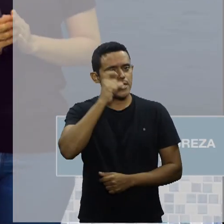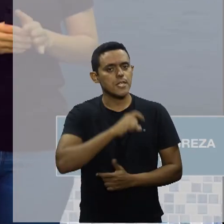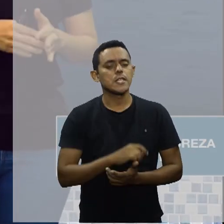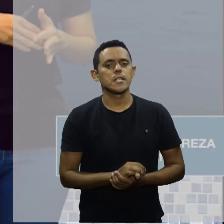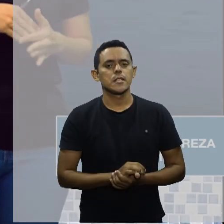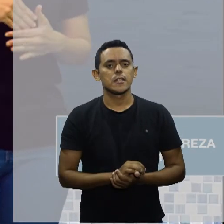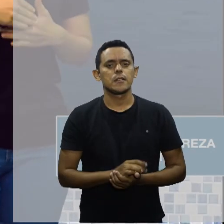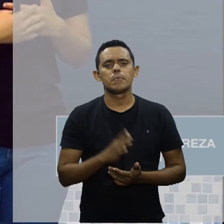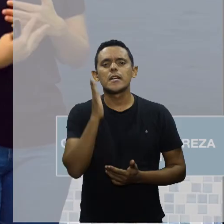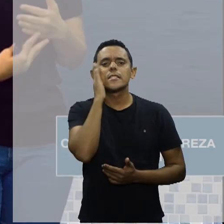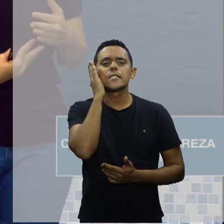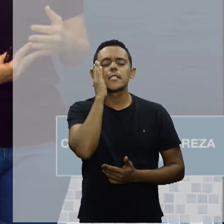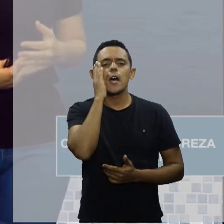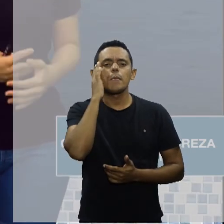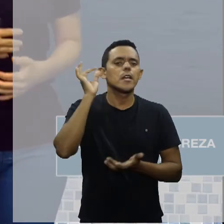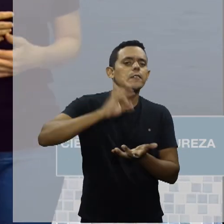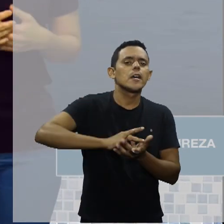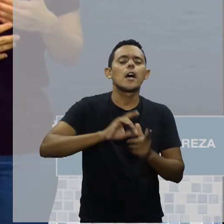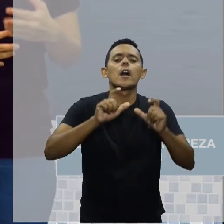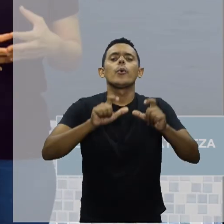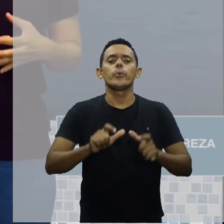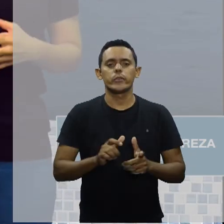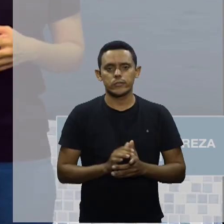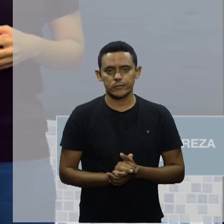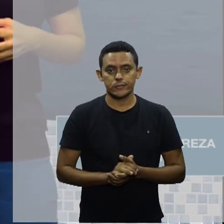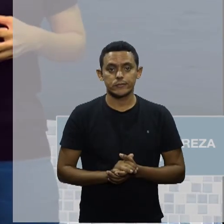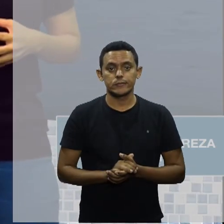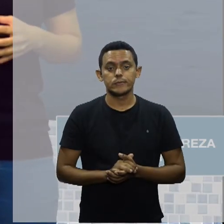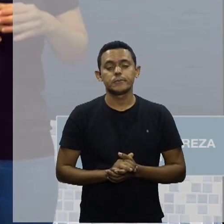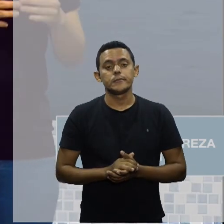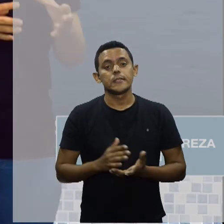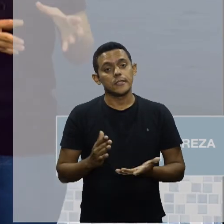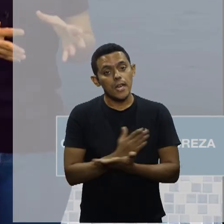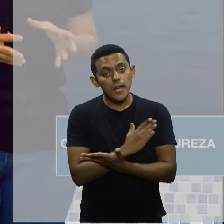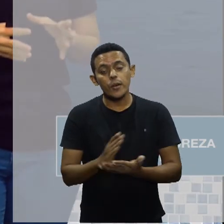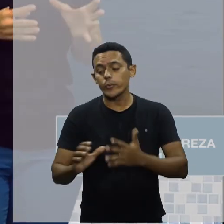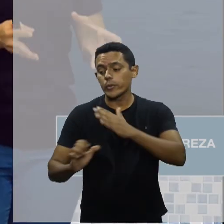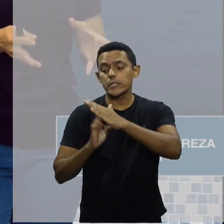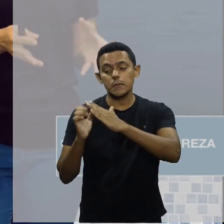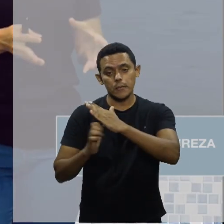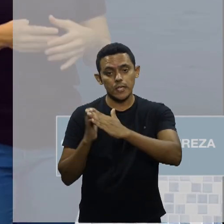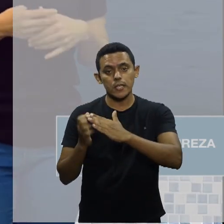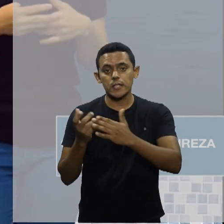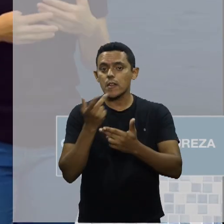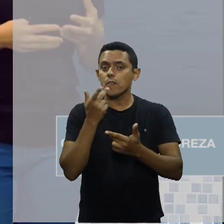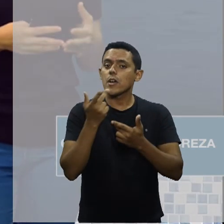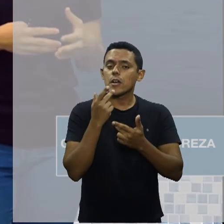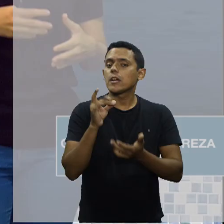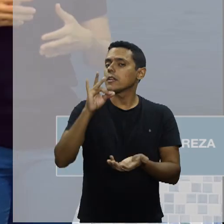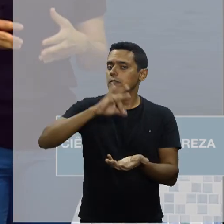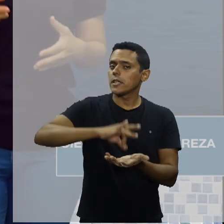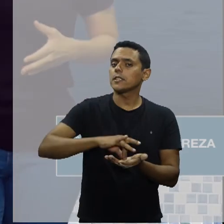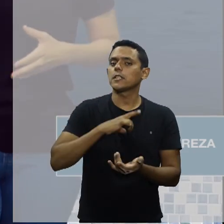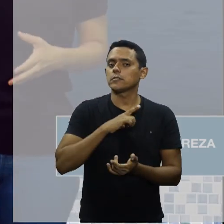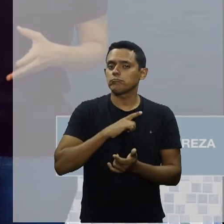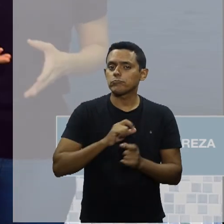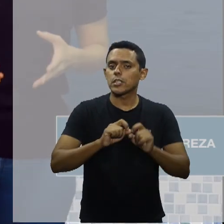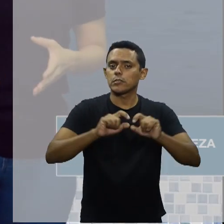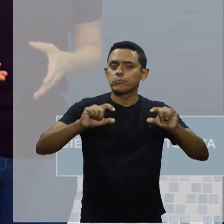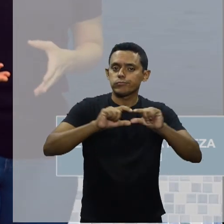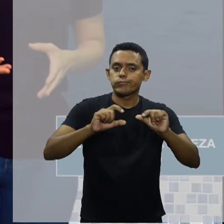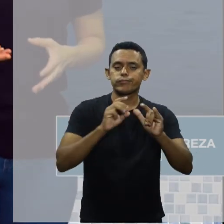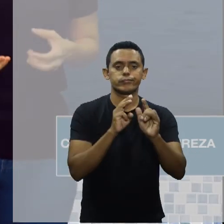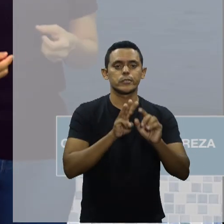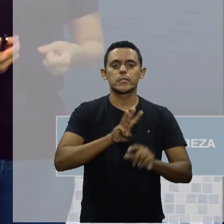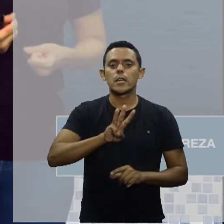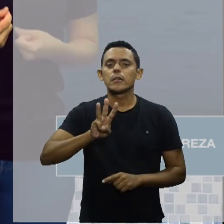falsa ou não alguns veículos de imprensa algumas instituições eles disponibilizam páginas né na internet ou mesmo número de